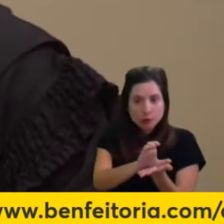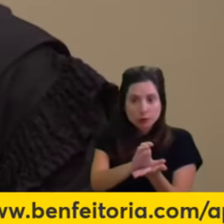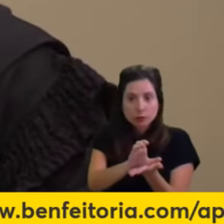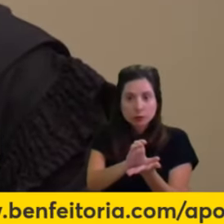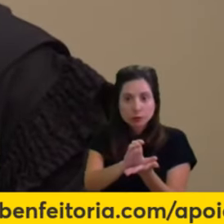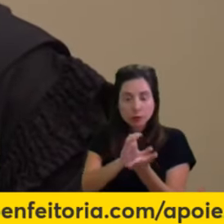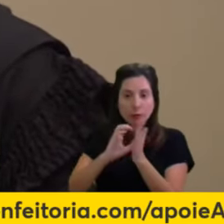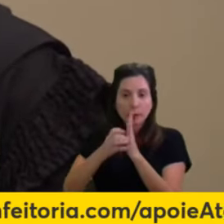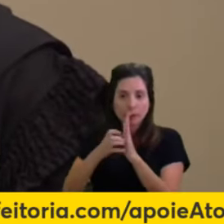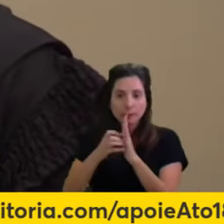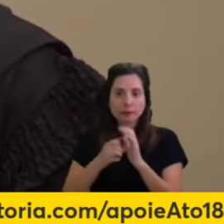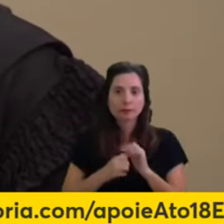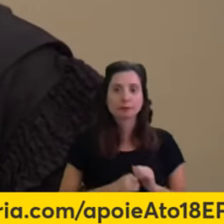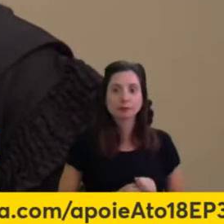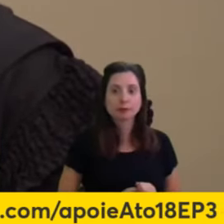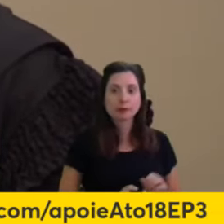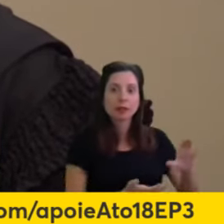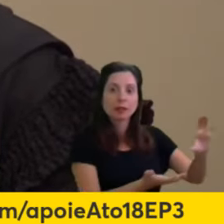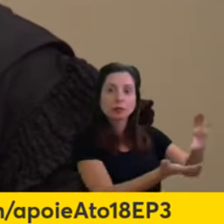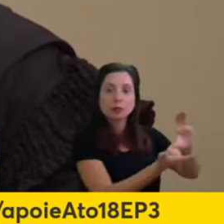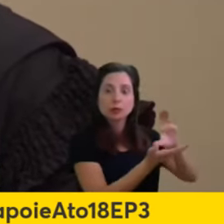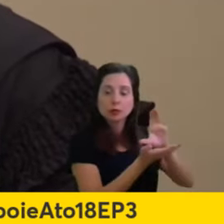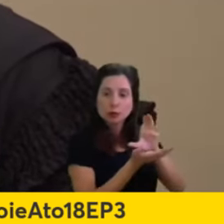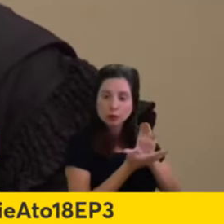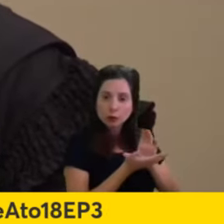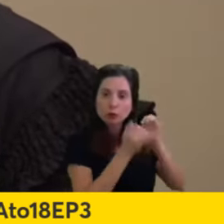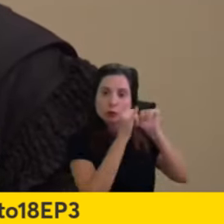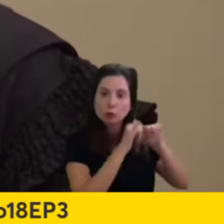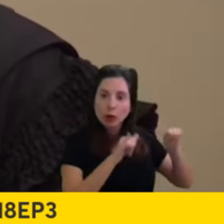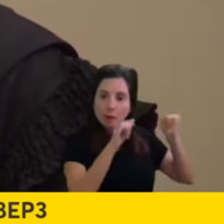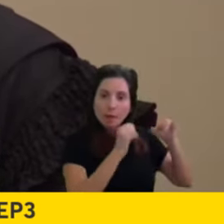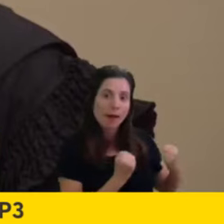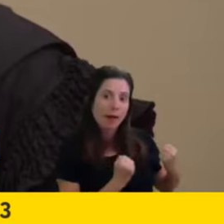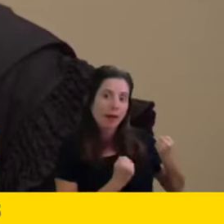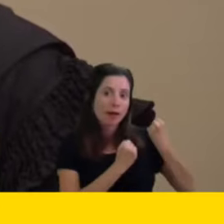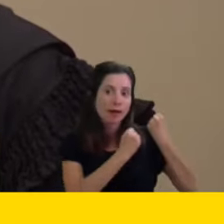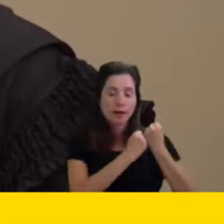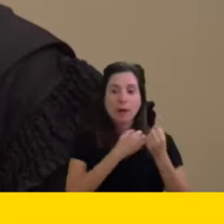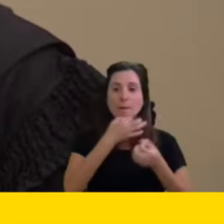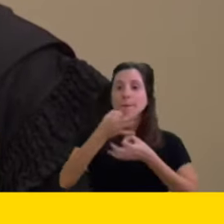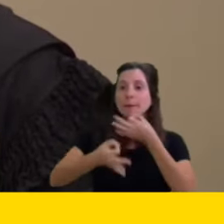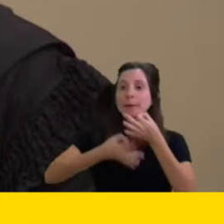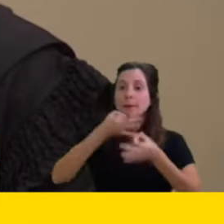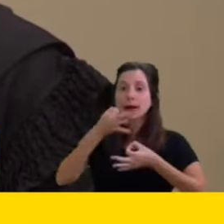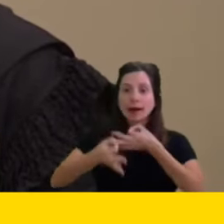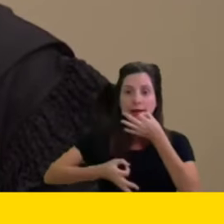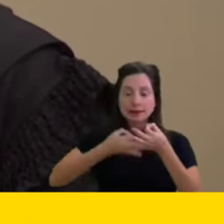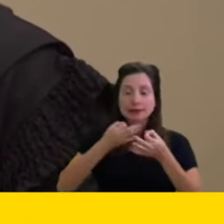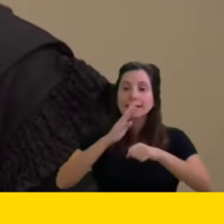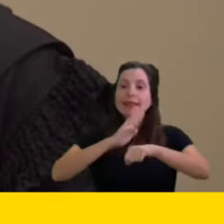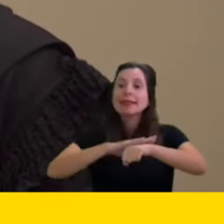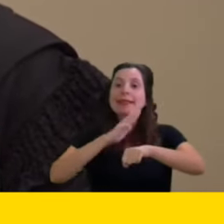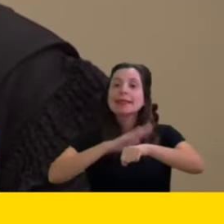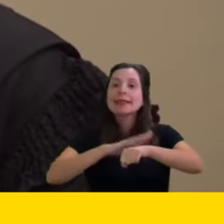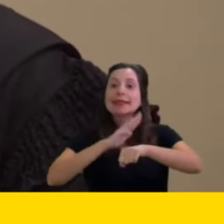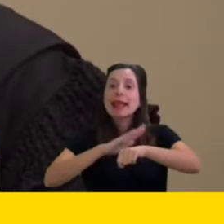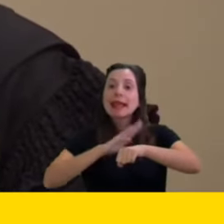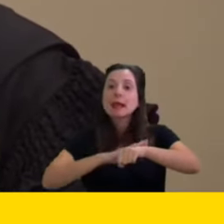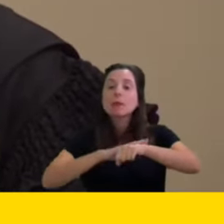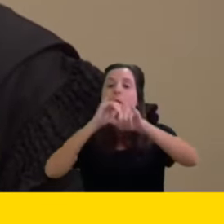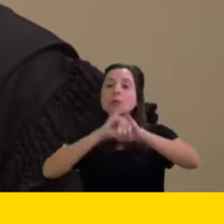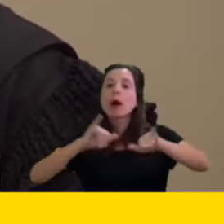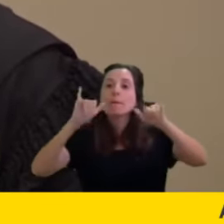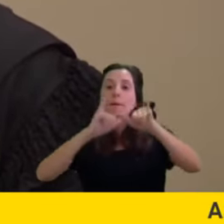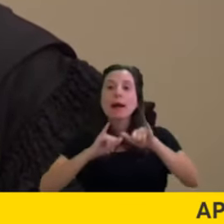fundo especial de financiamento de campanha e apoiamento parecer sobre distribuição de tempo da propaganda para campanha ao Senado petição